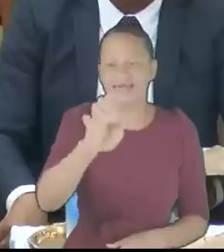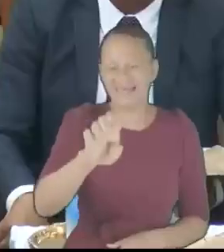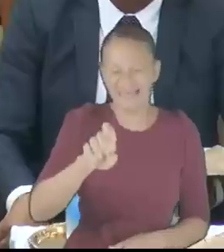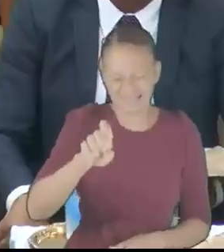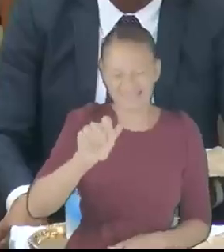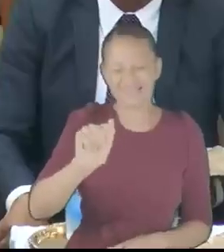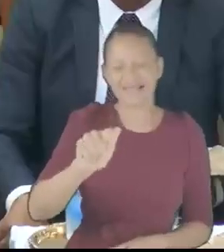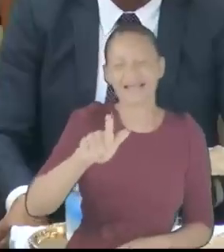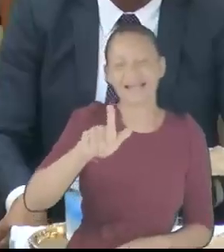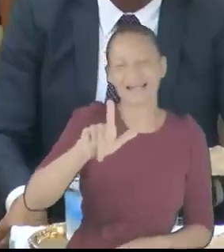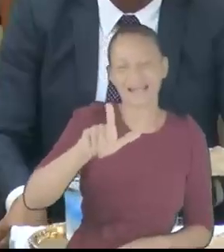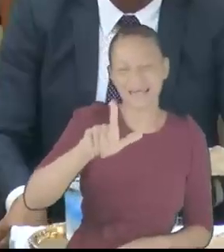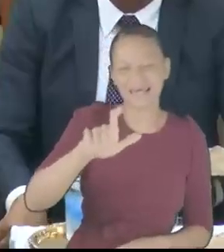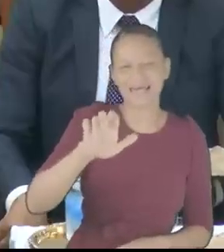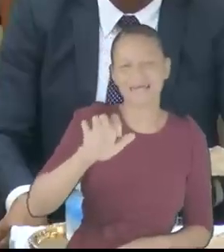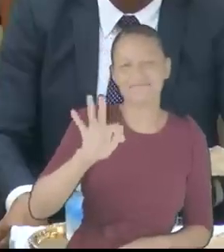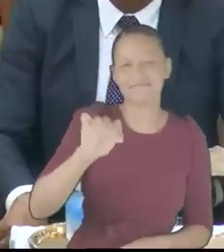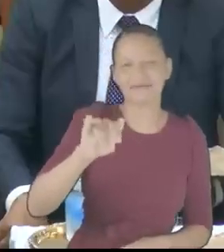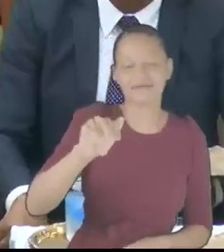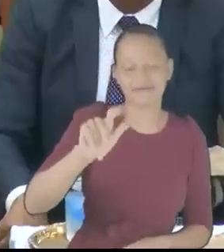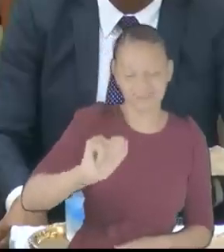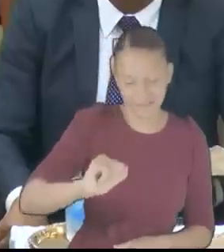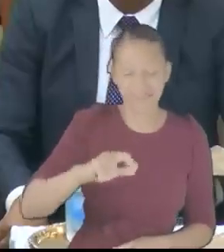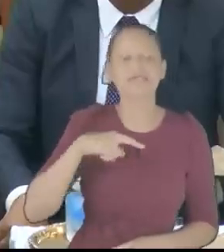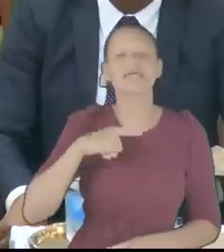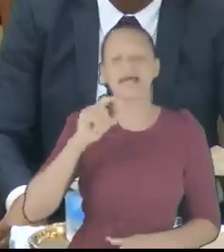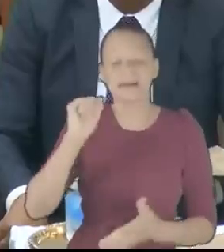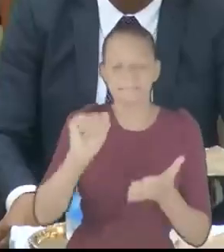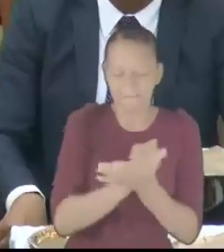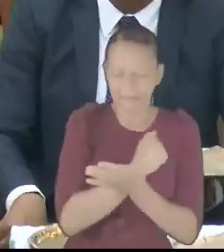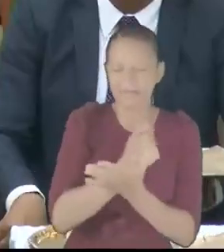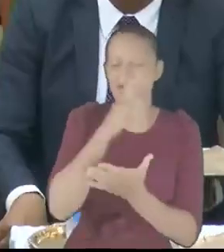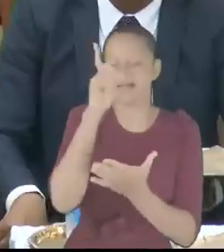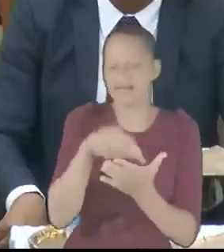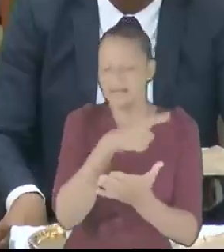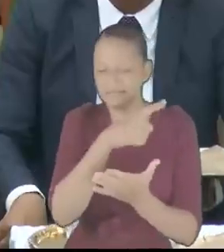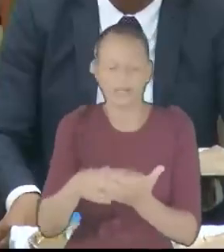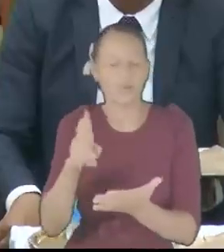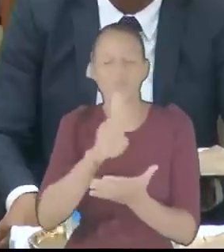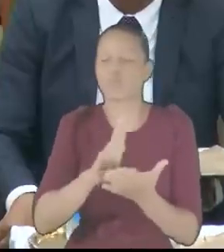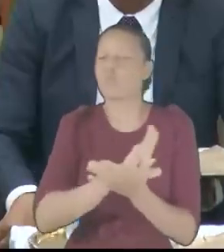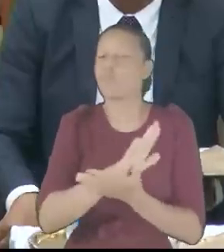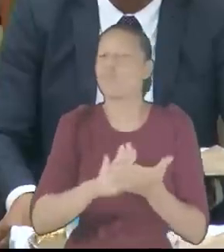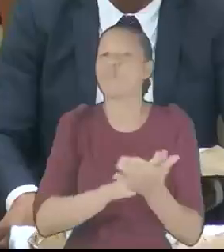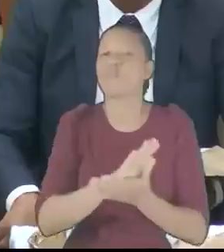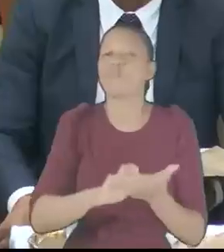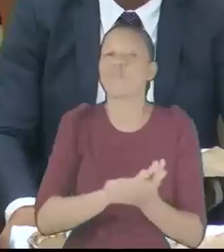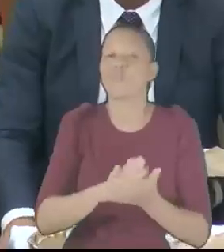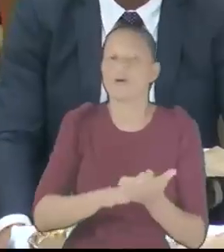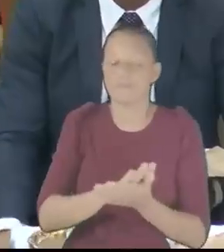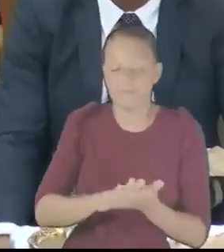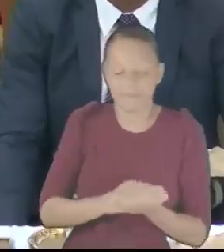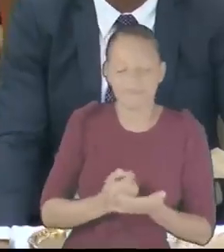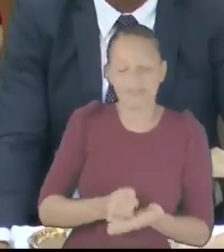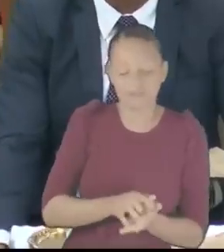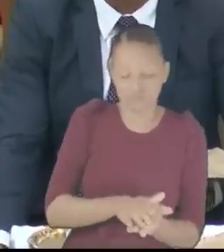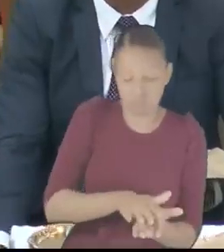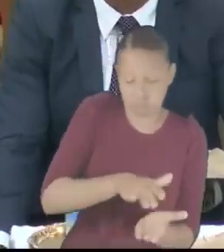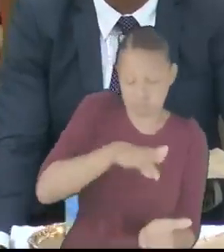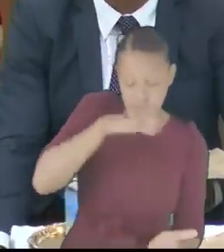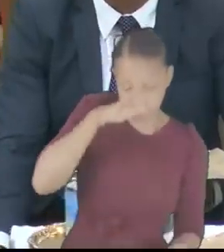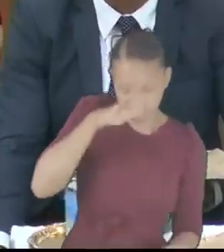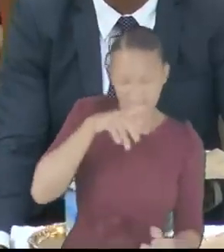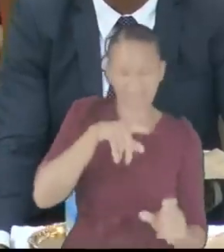significa apagar, anular, queimar, inutilizar. Diz que o escrito de dívida,